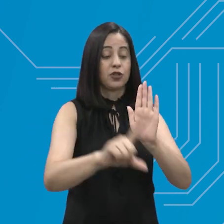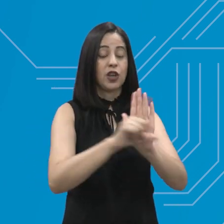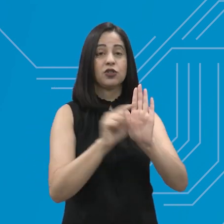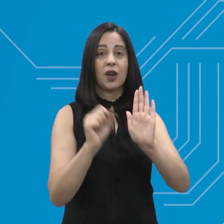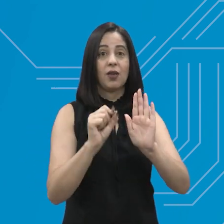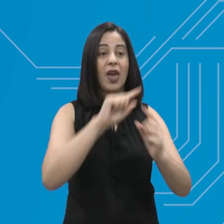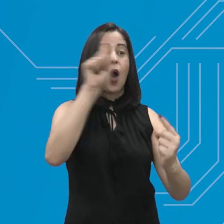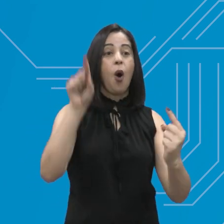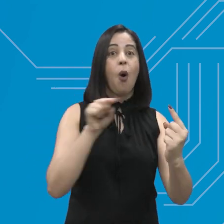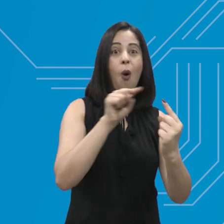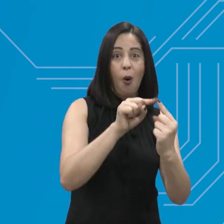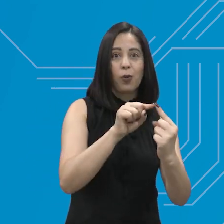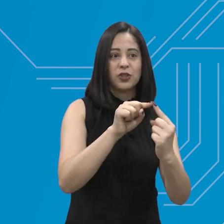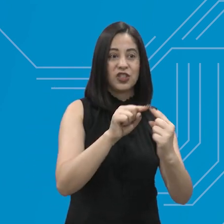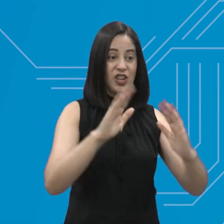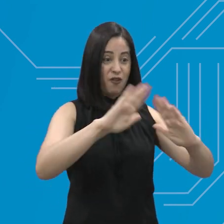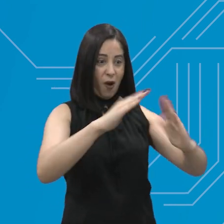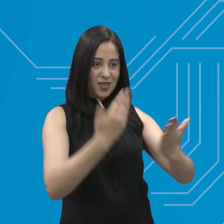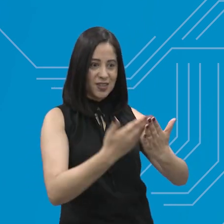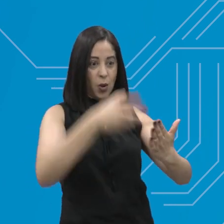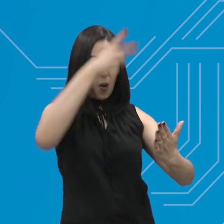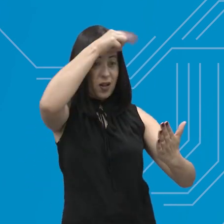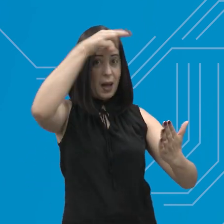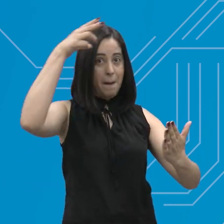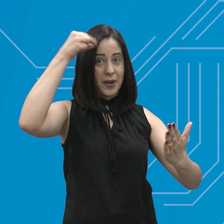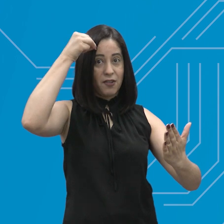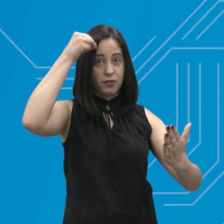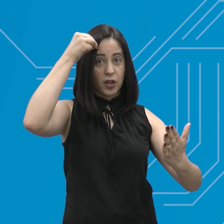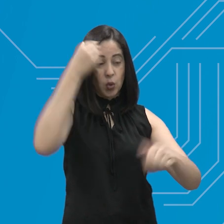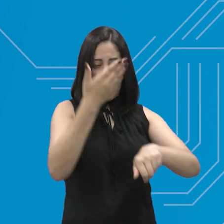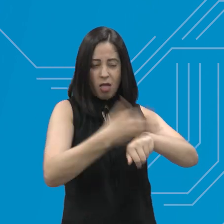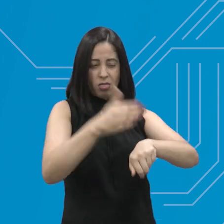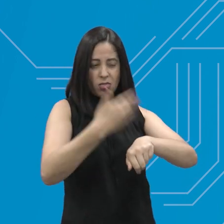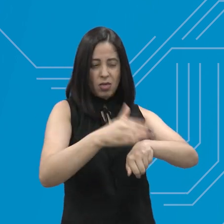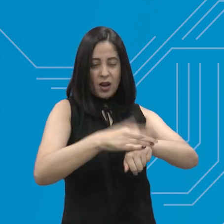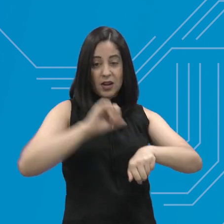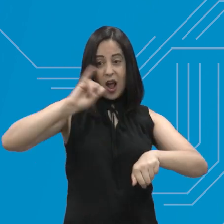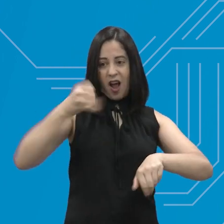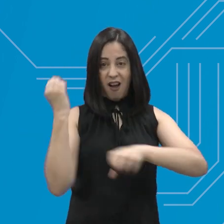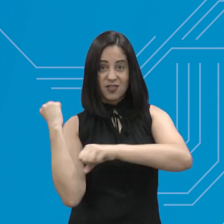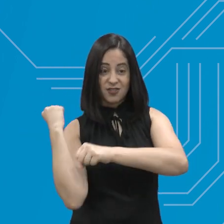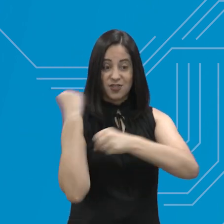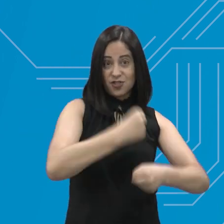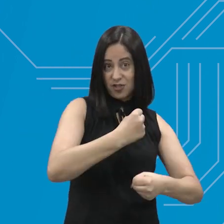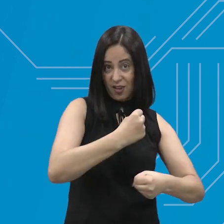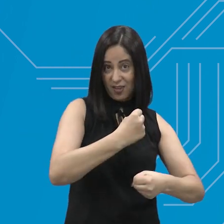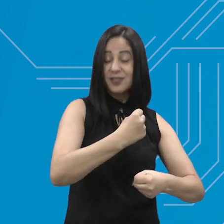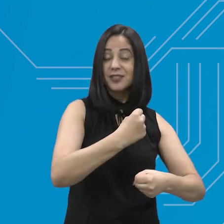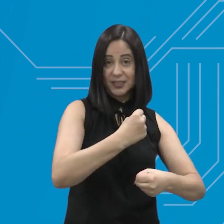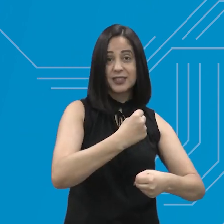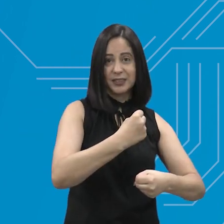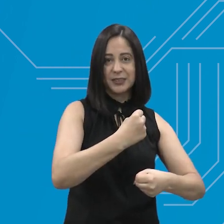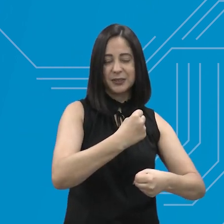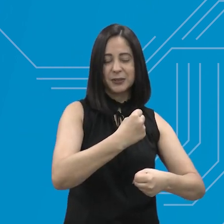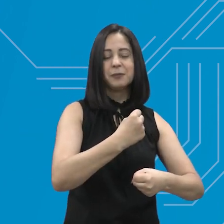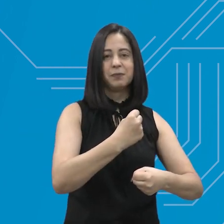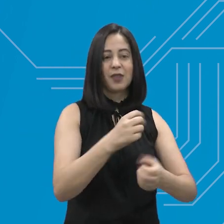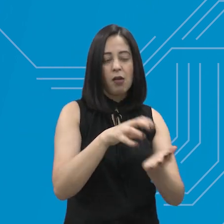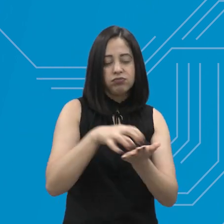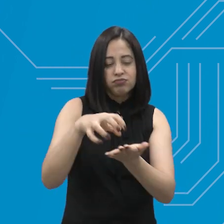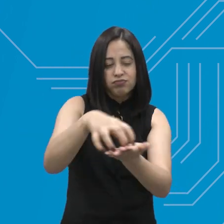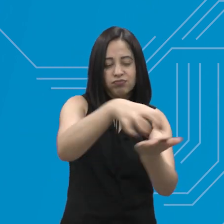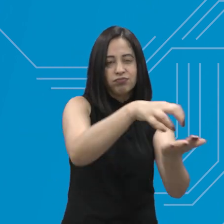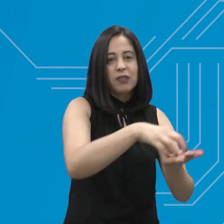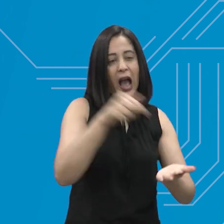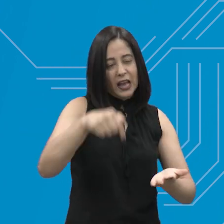que institui como atividade extracurricular nas escolas da cidade o programa Ensino do Jiu-Jitsu nas